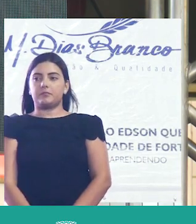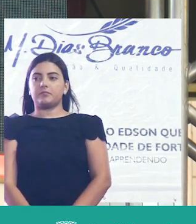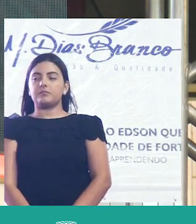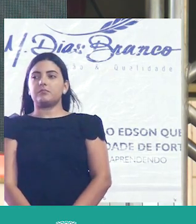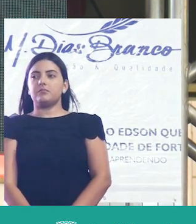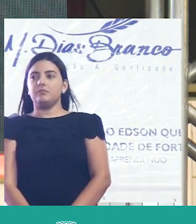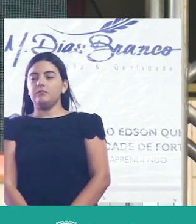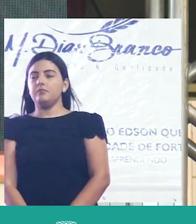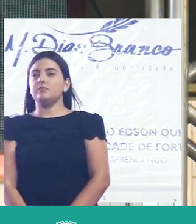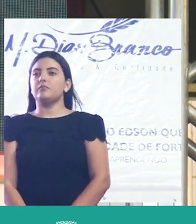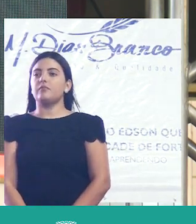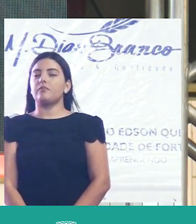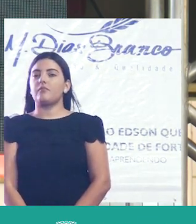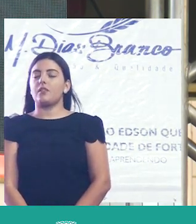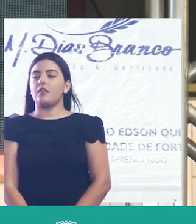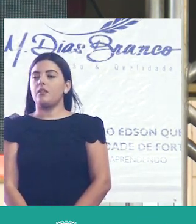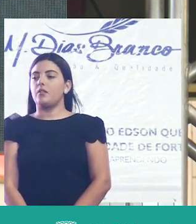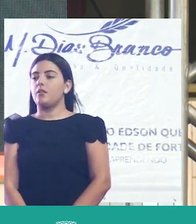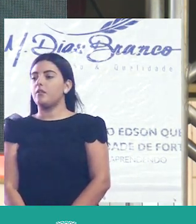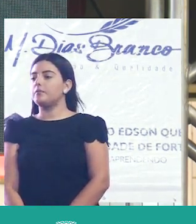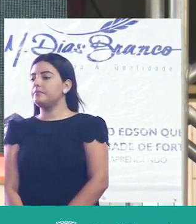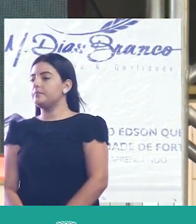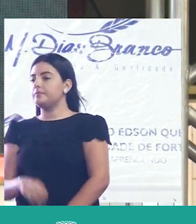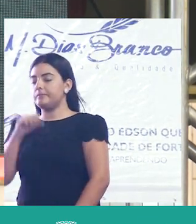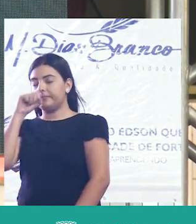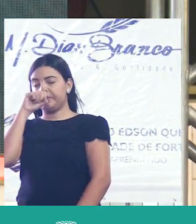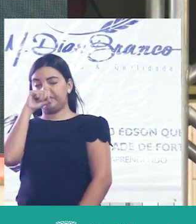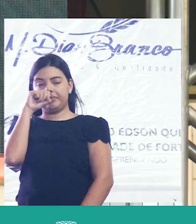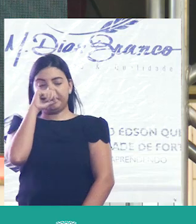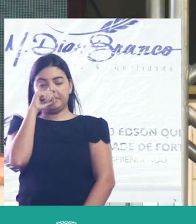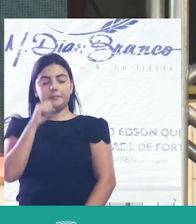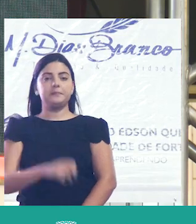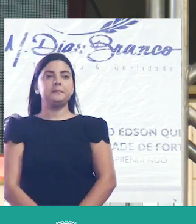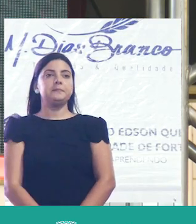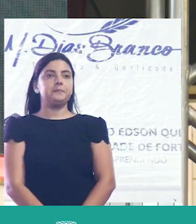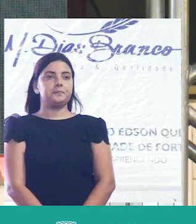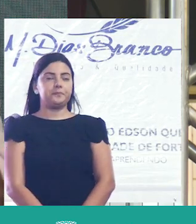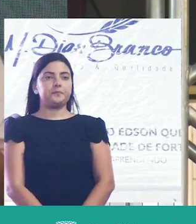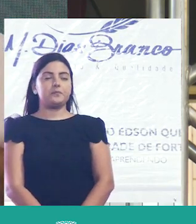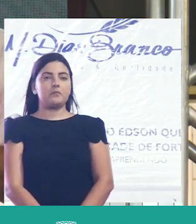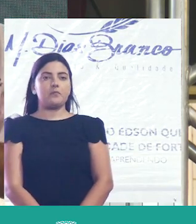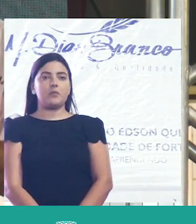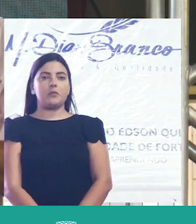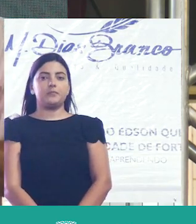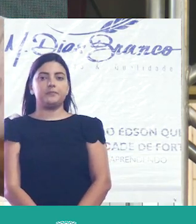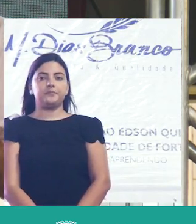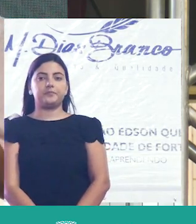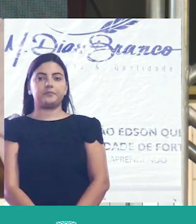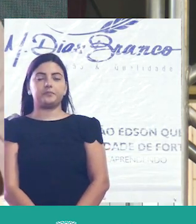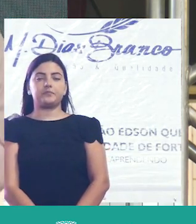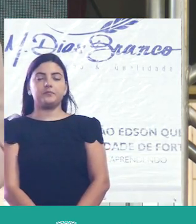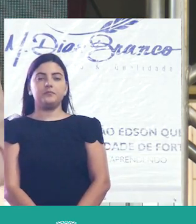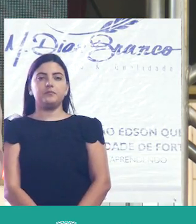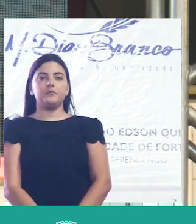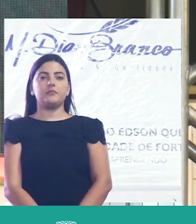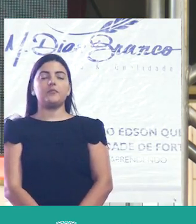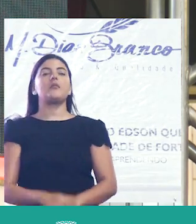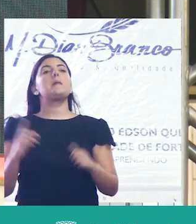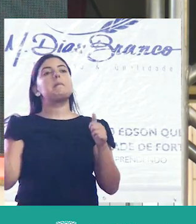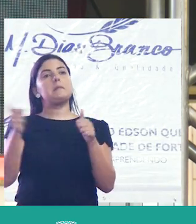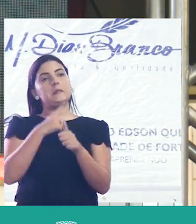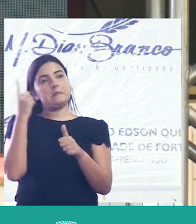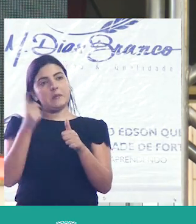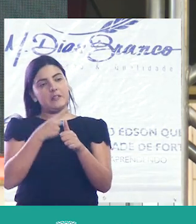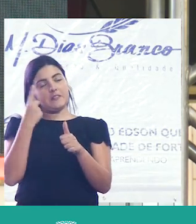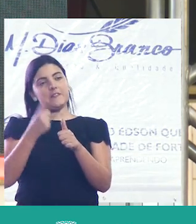sua questão. Você marca, portanto, letra A. Tá? Nessa questão, pela primeira